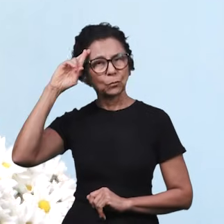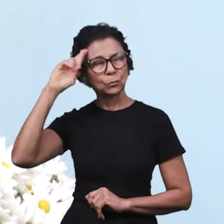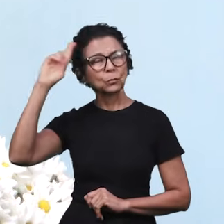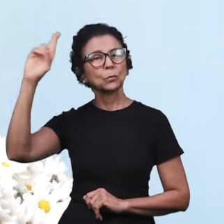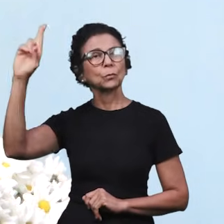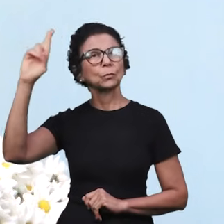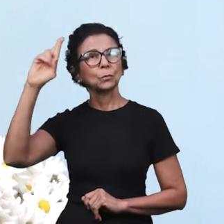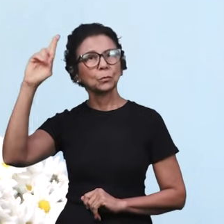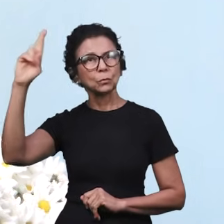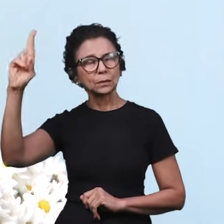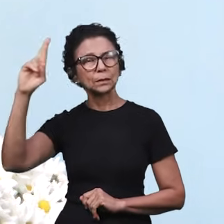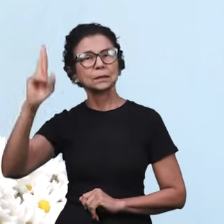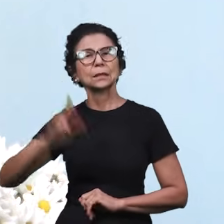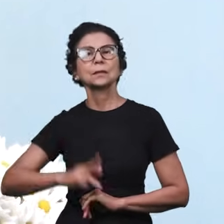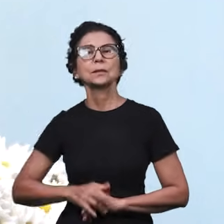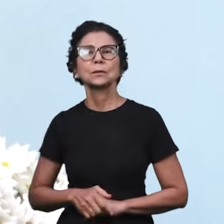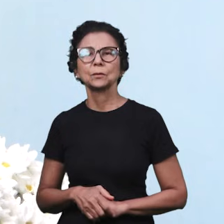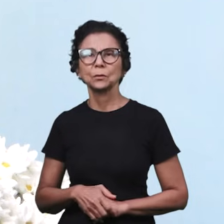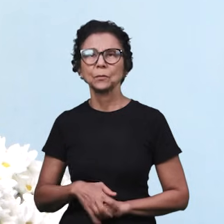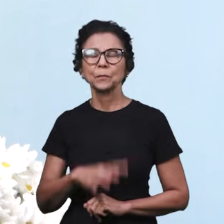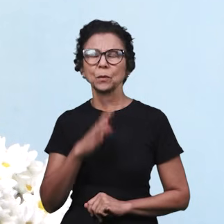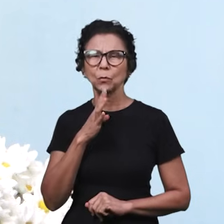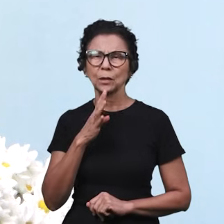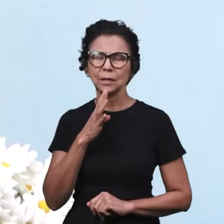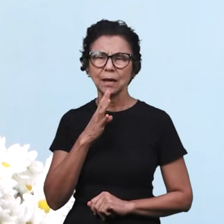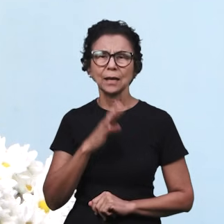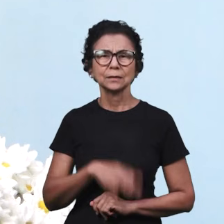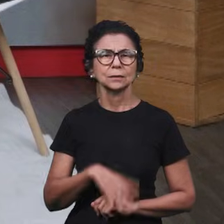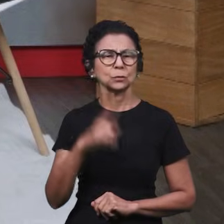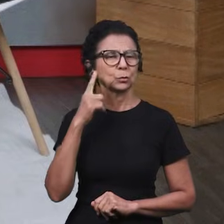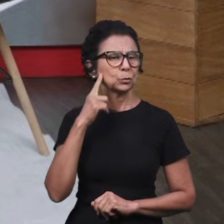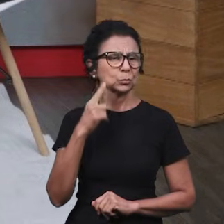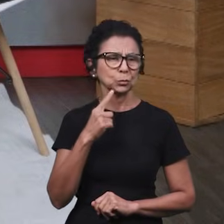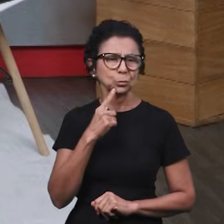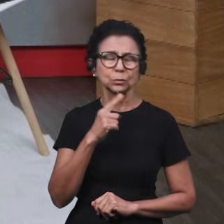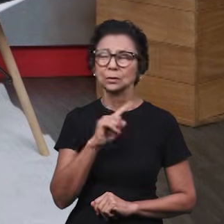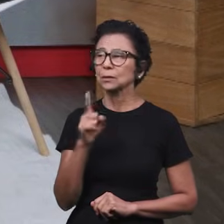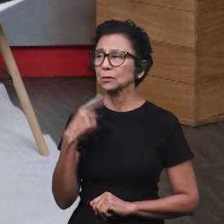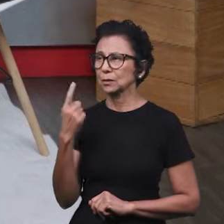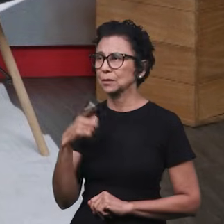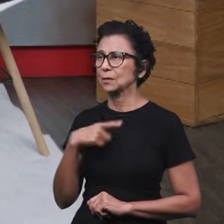se achegar. Nós temos amigos surdos, né, Pri, que Sim. falam assim,